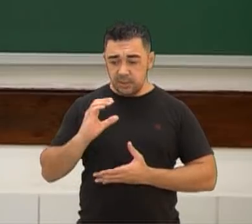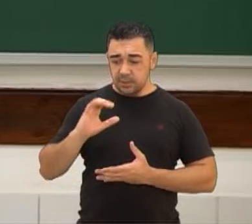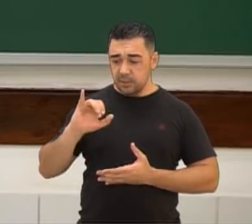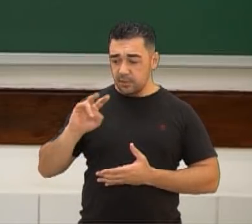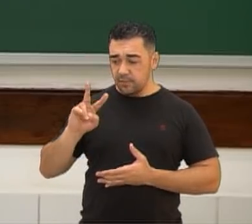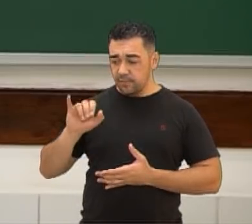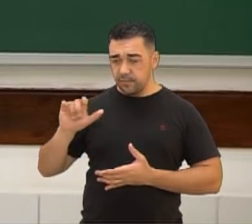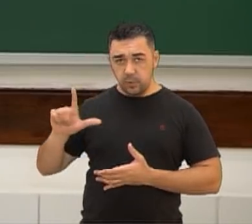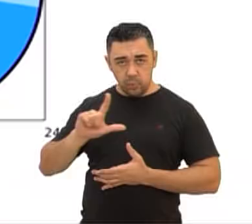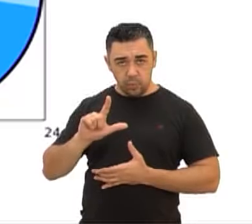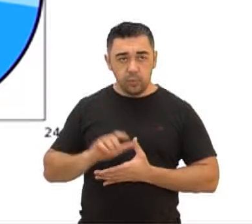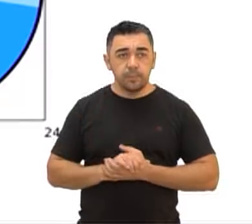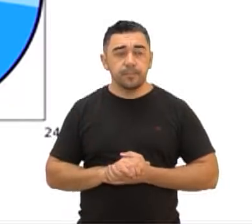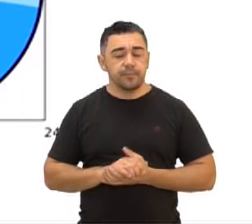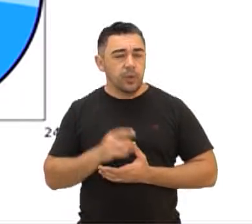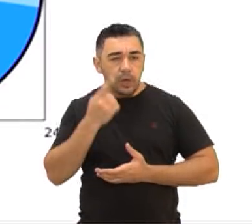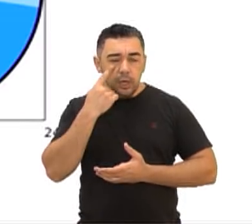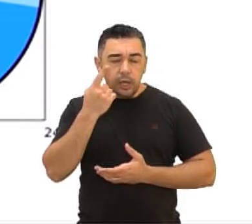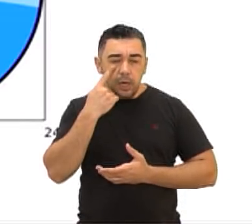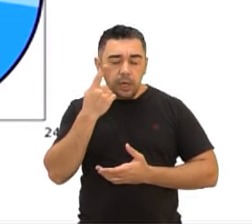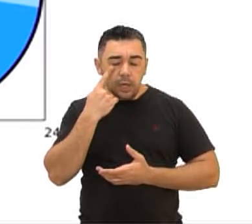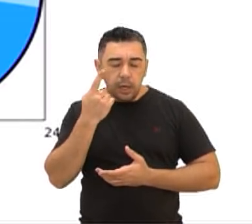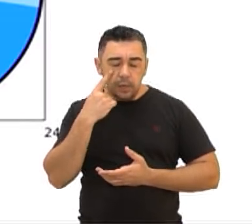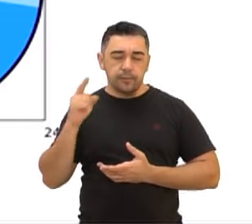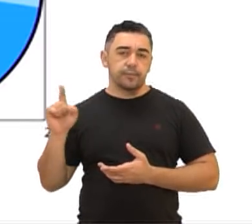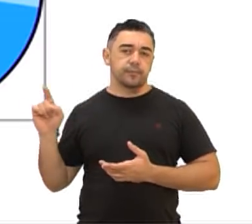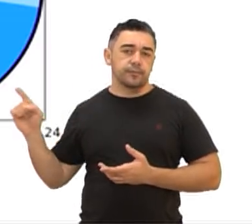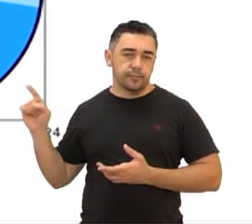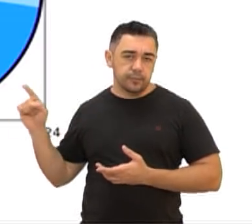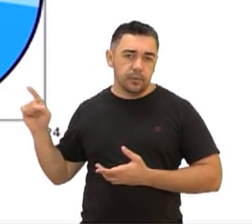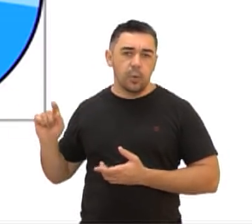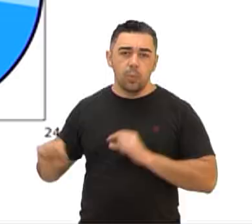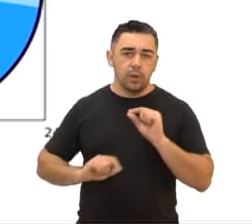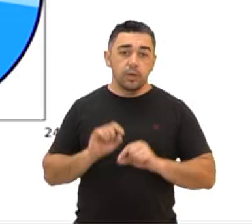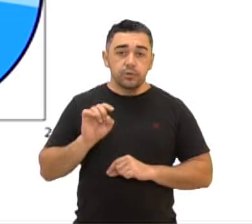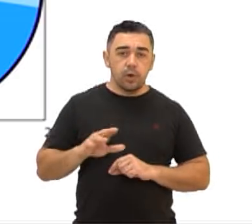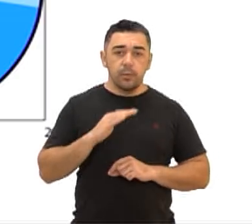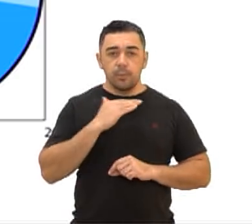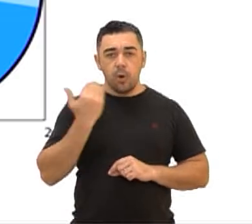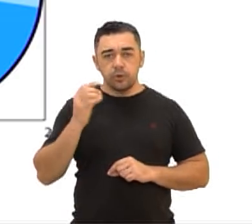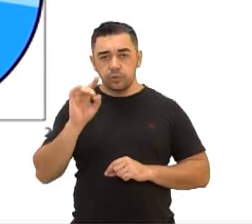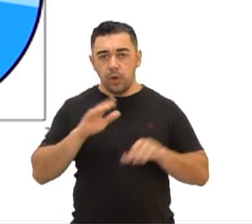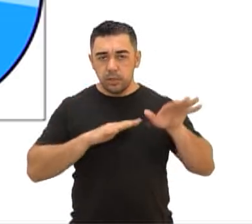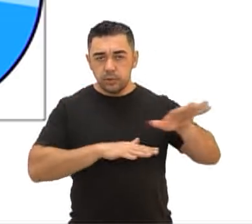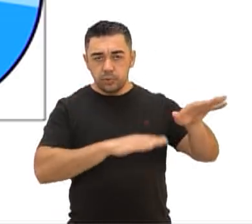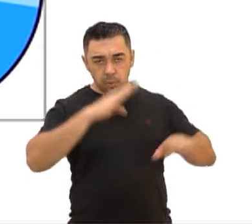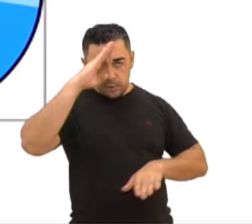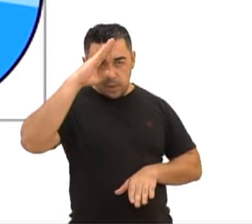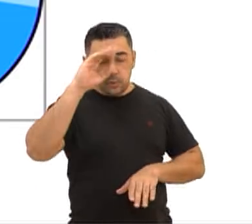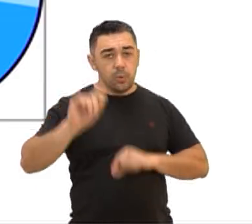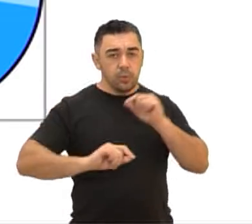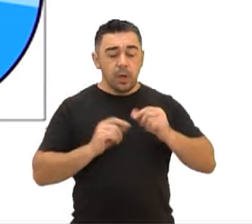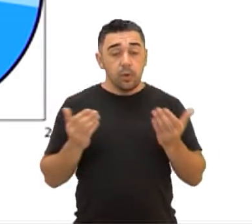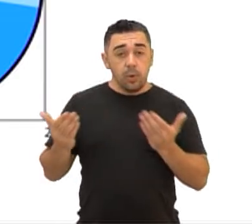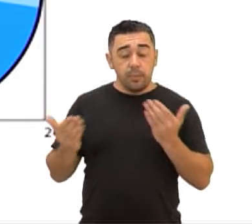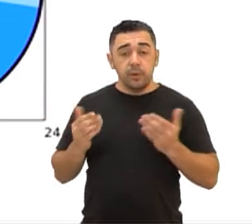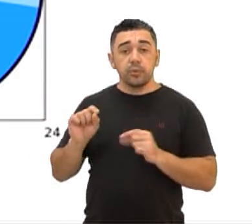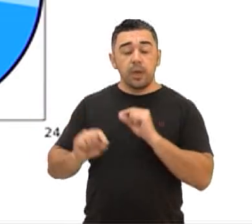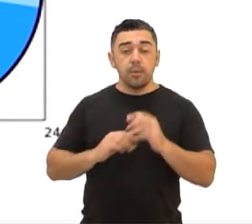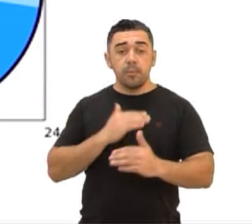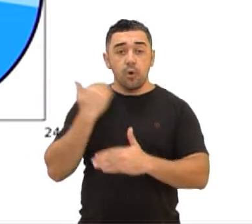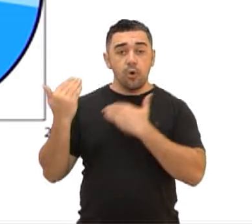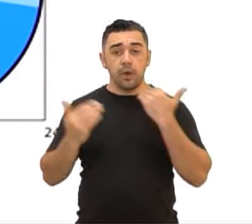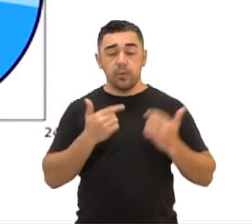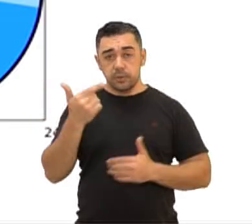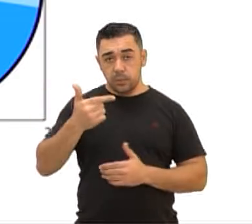falar em morte de civis, aí você tem, não só de civis, mas de soldados, um panorama dos mortos na